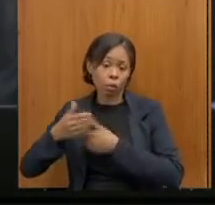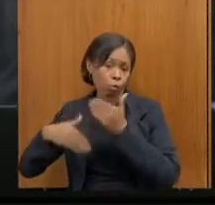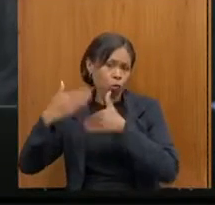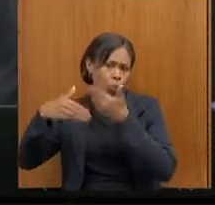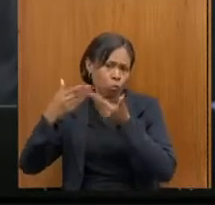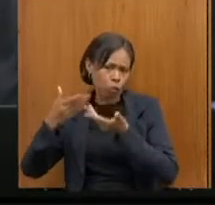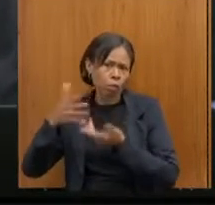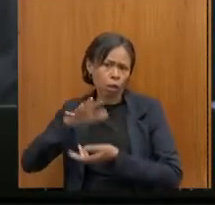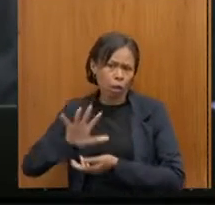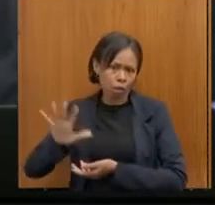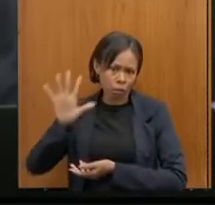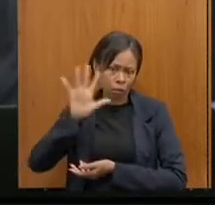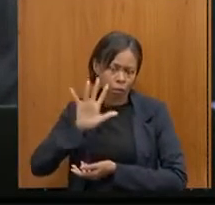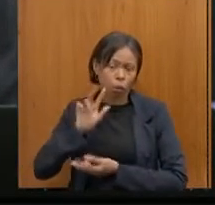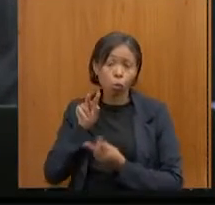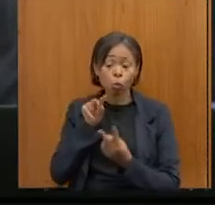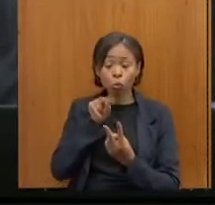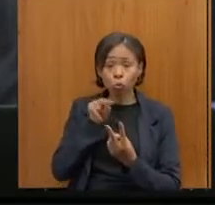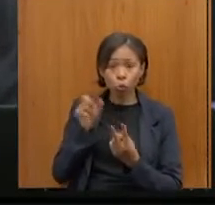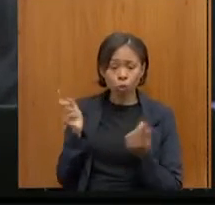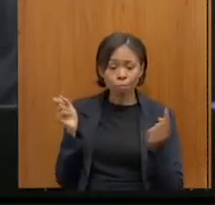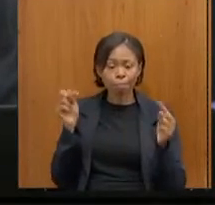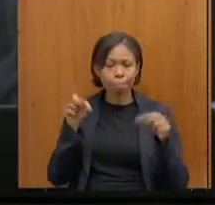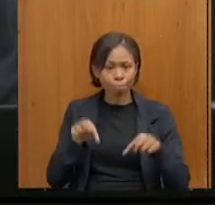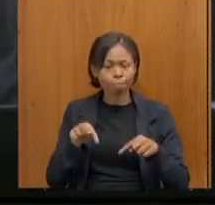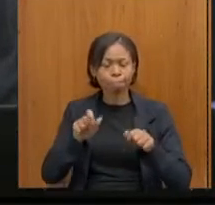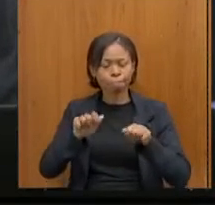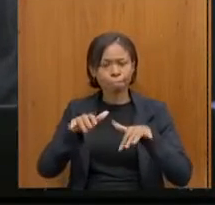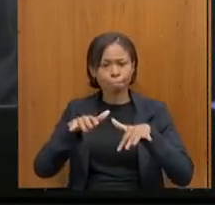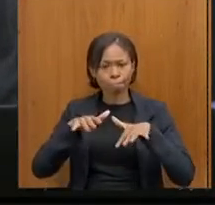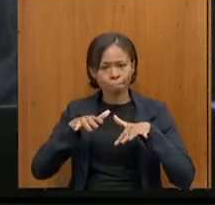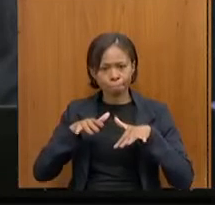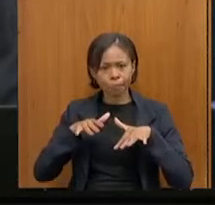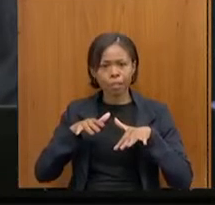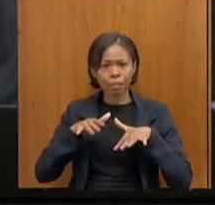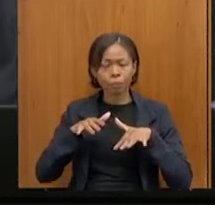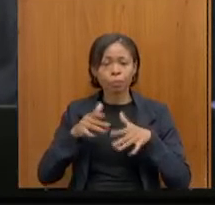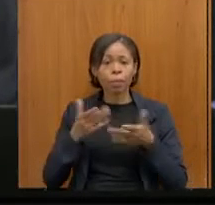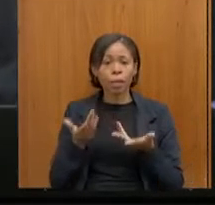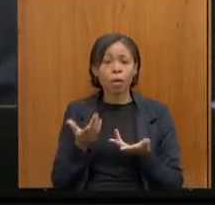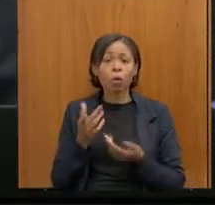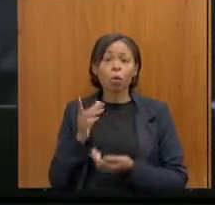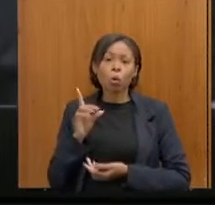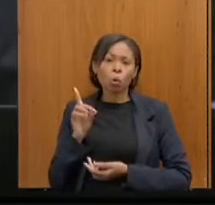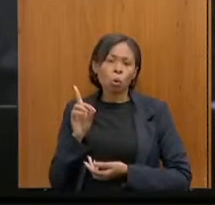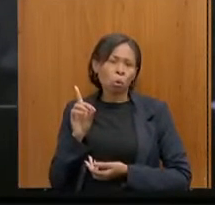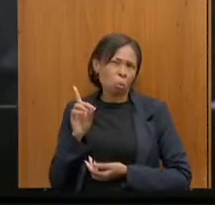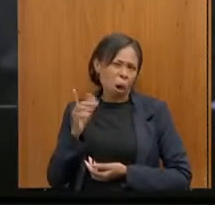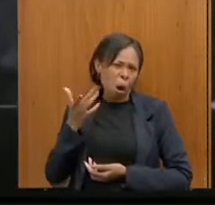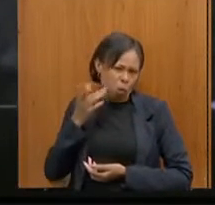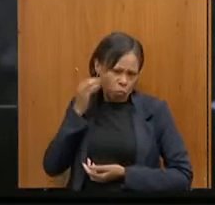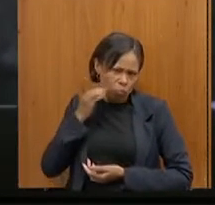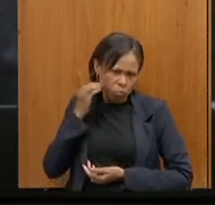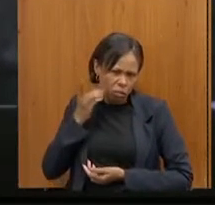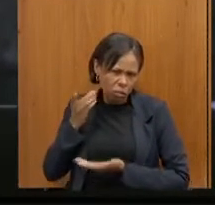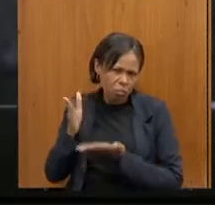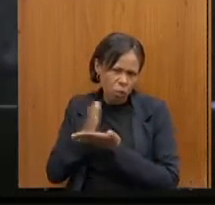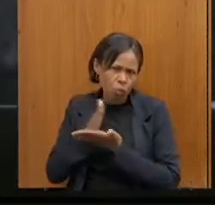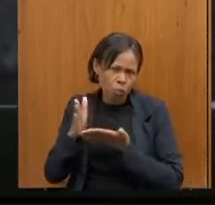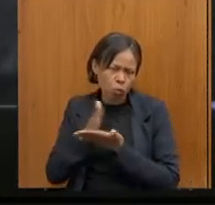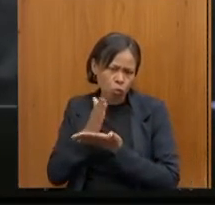regional em decorrência dessa audiência através da iniciativa do deputado Dalmo Ribeiro Tadeu Martins